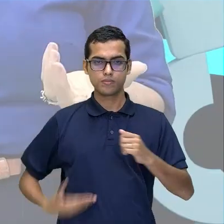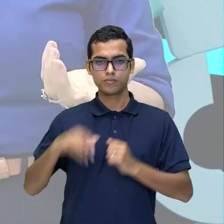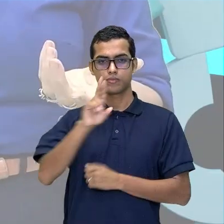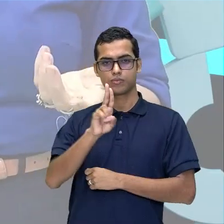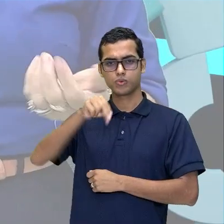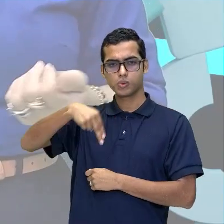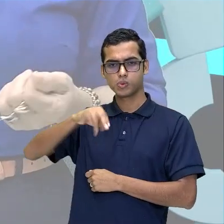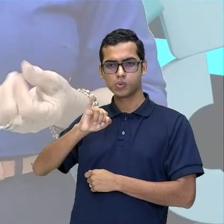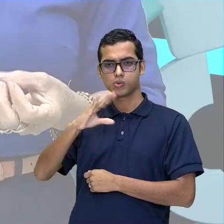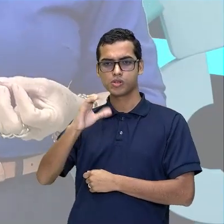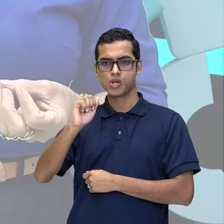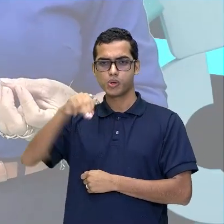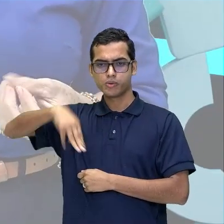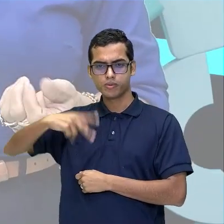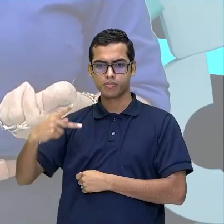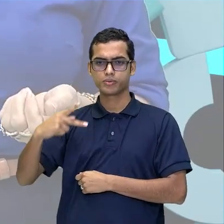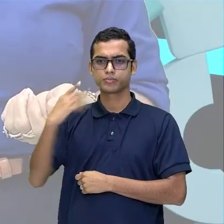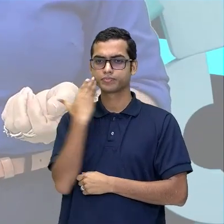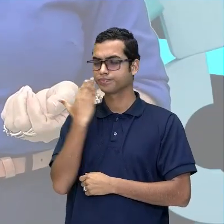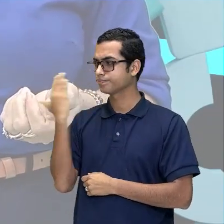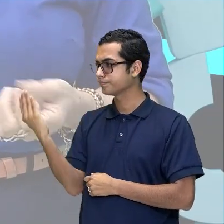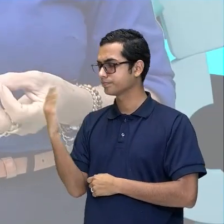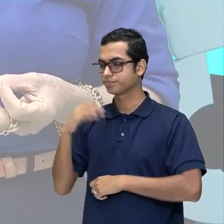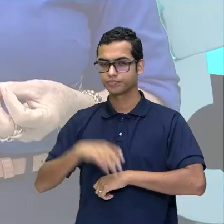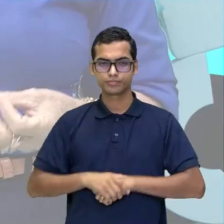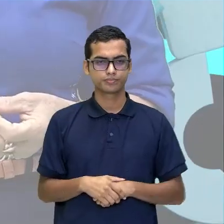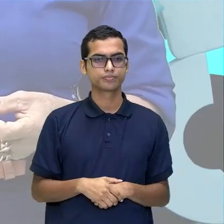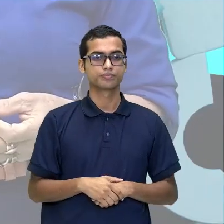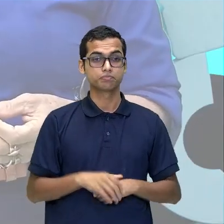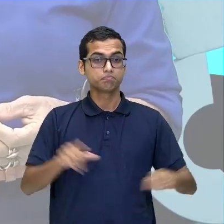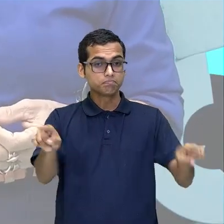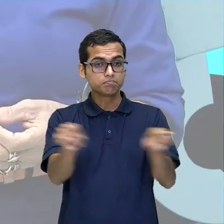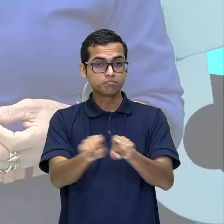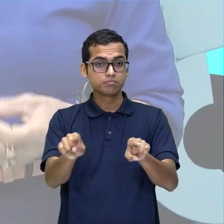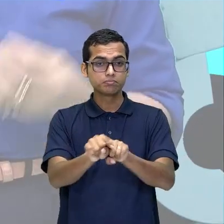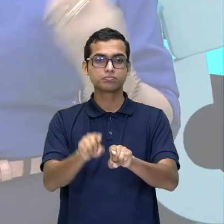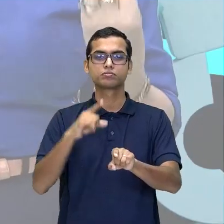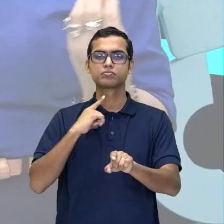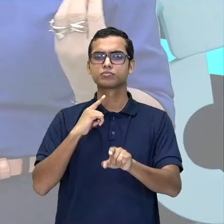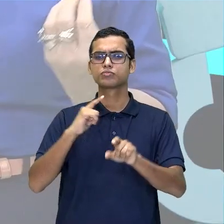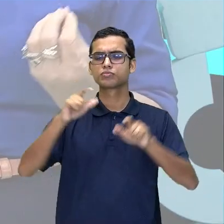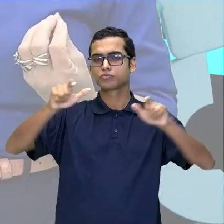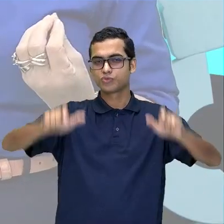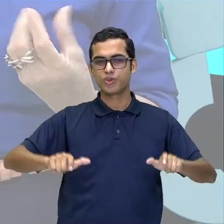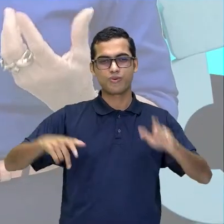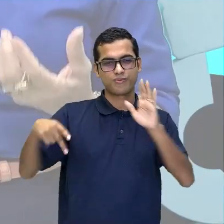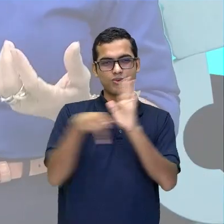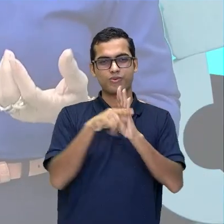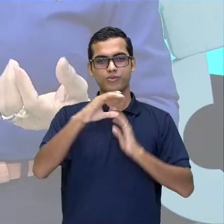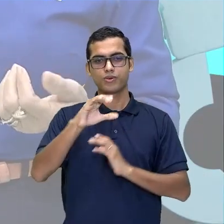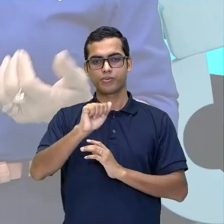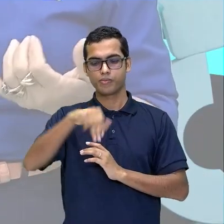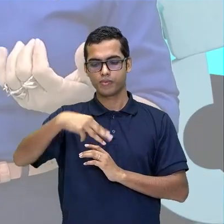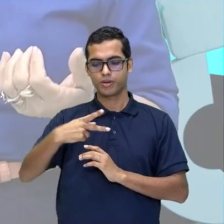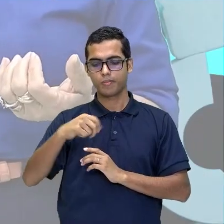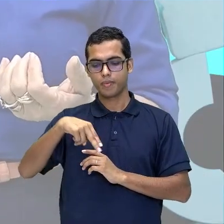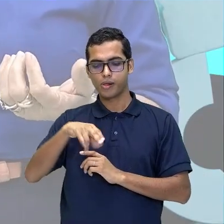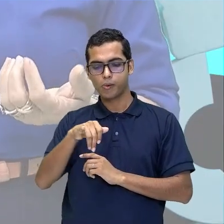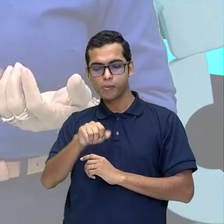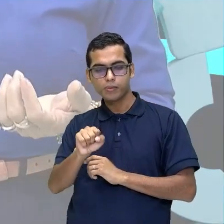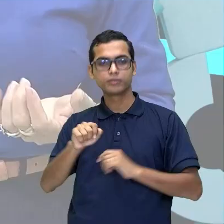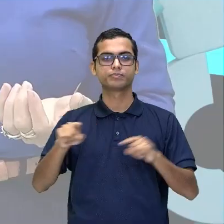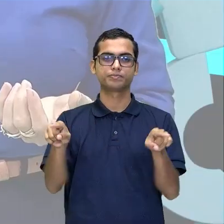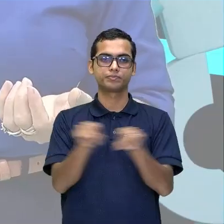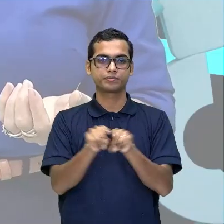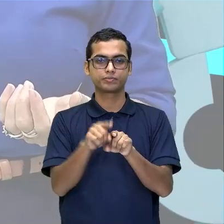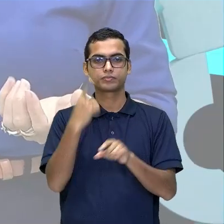Pela Universidade Estadual de Campinas, a Unicamp, e que vai oferecer cursos como chats,